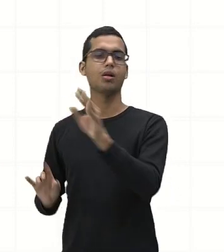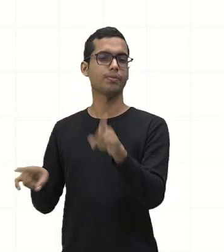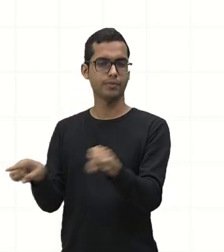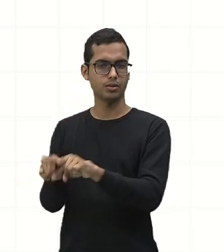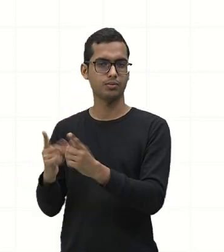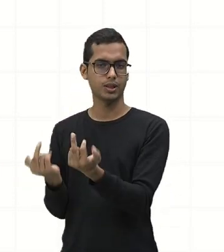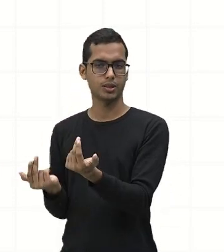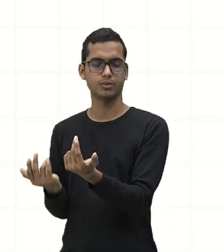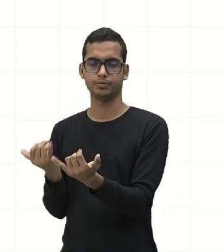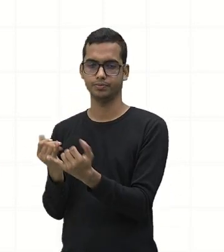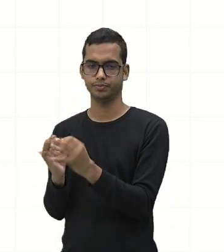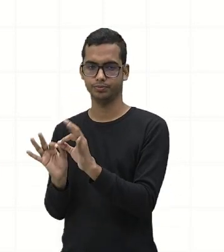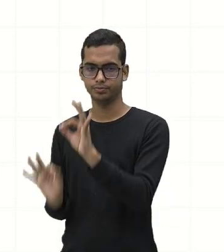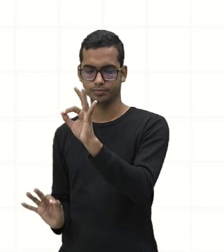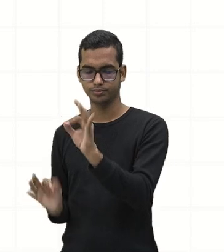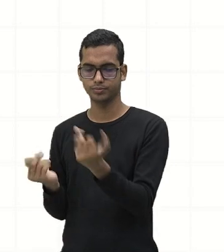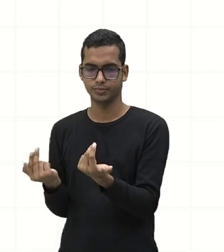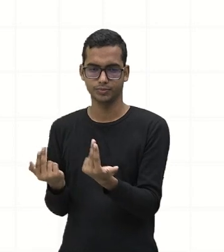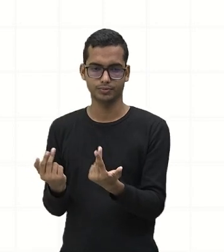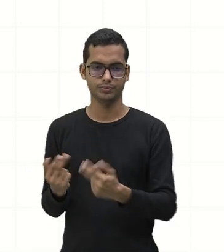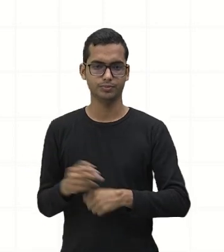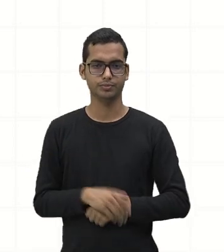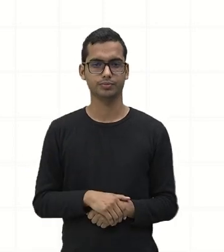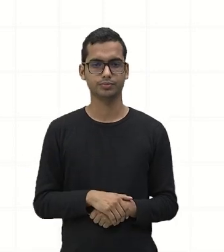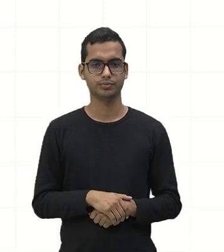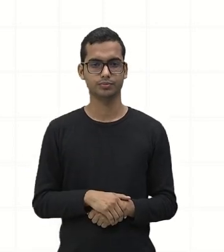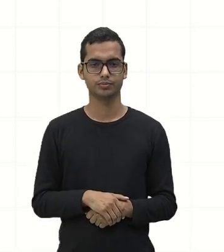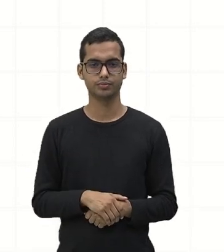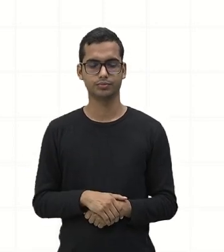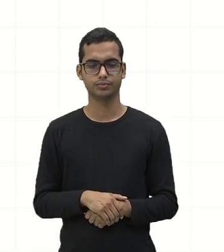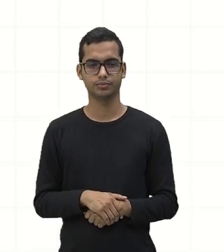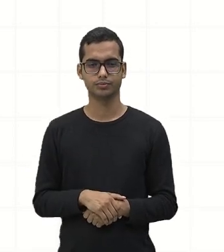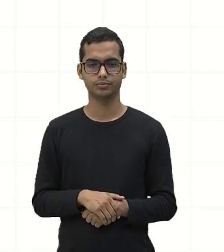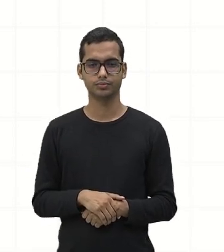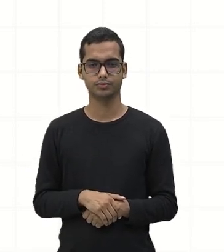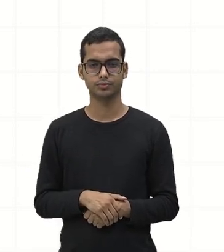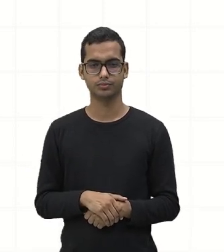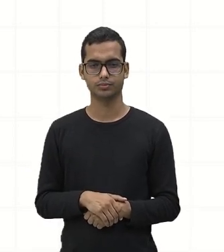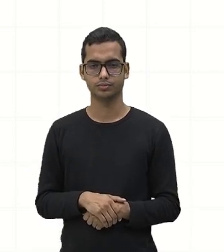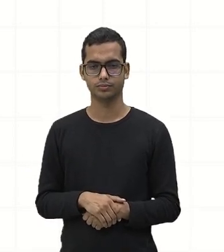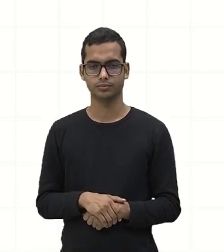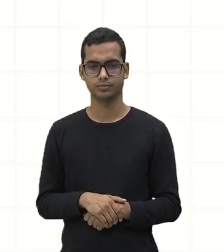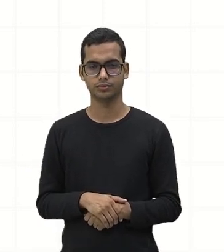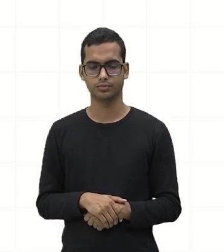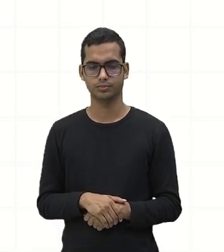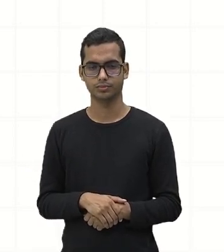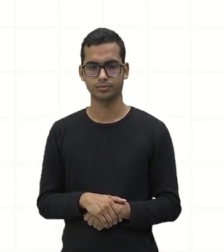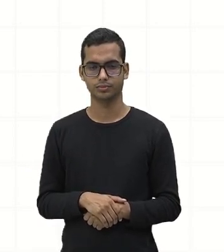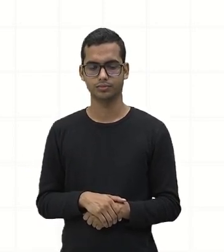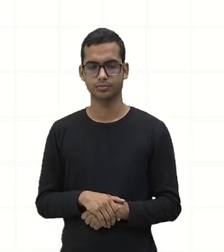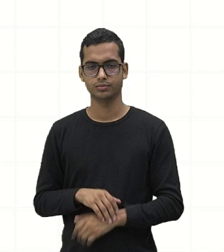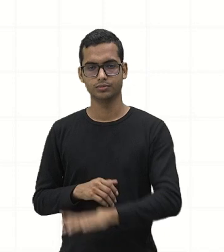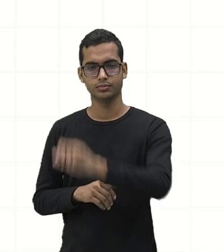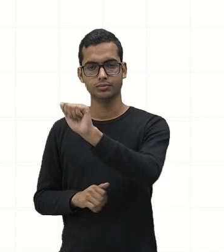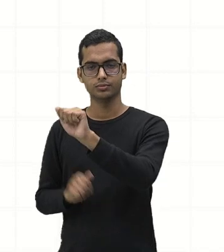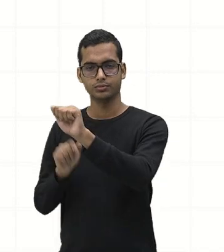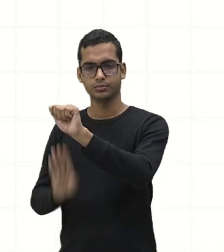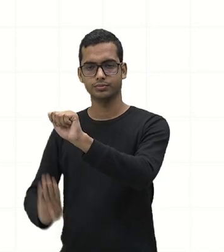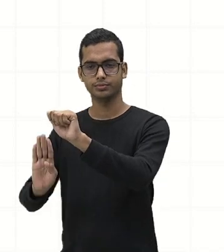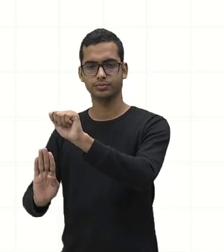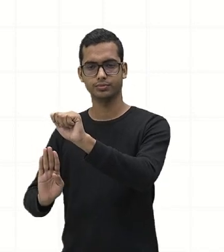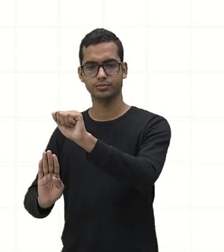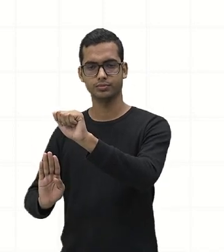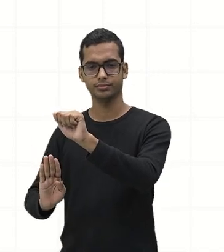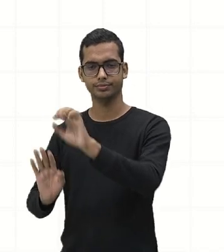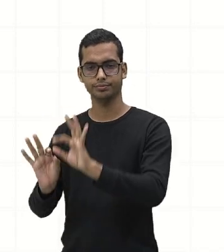tamanho aqui, ele vai ser proporcional a esse tamanho menor aqui, ó, de A até B, assim